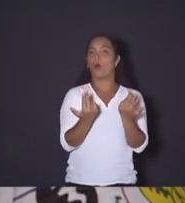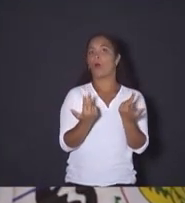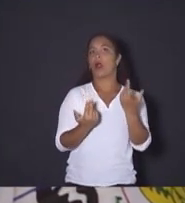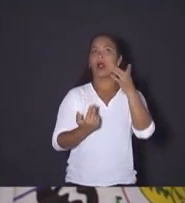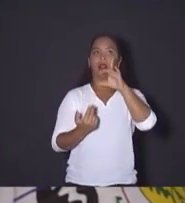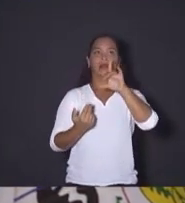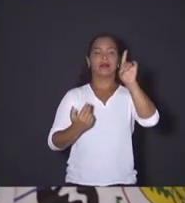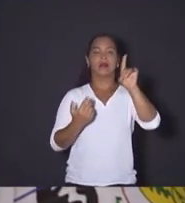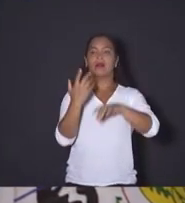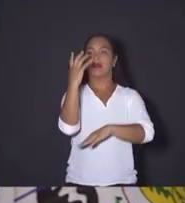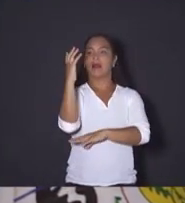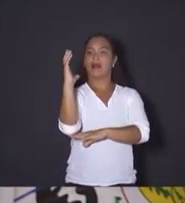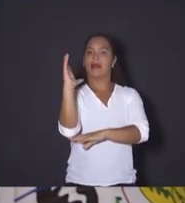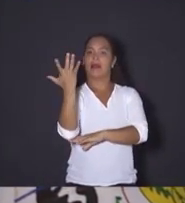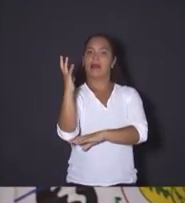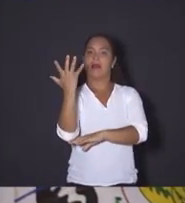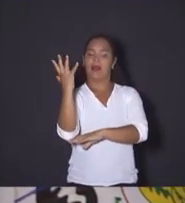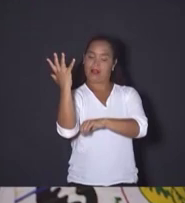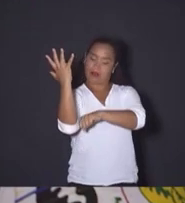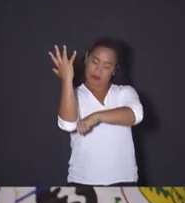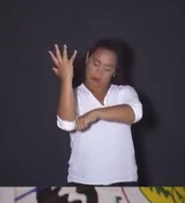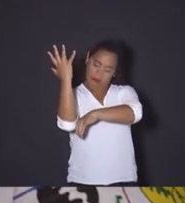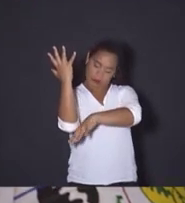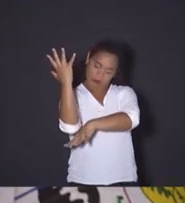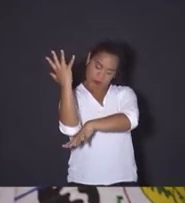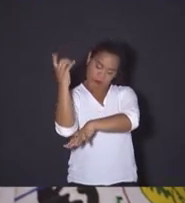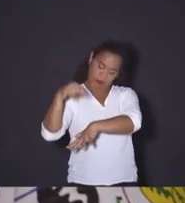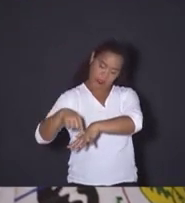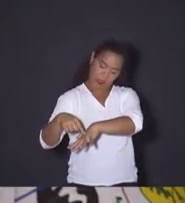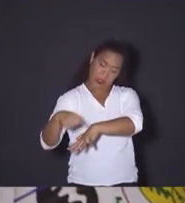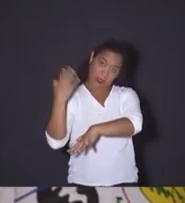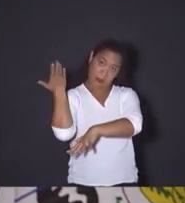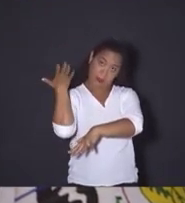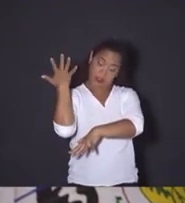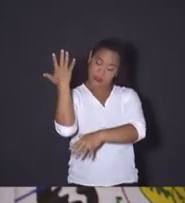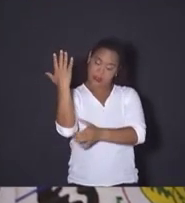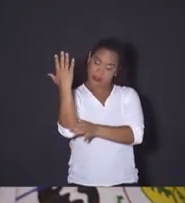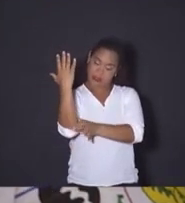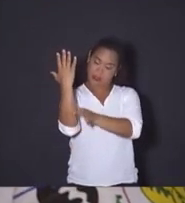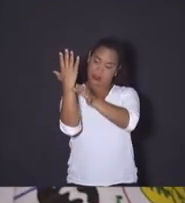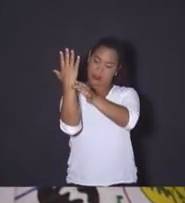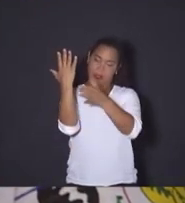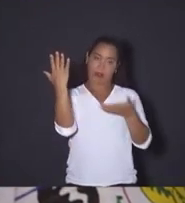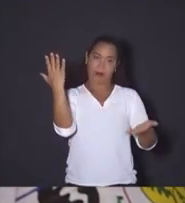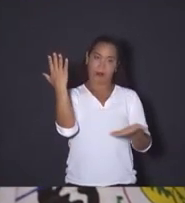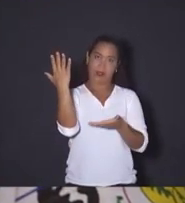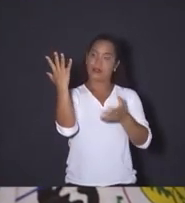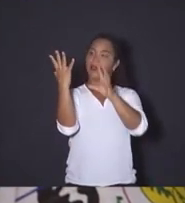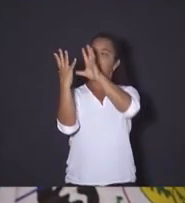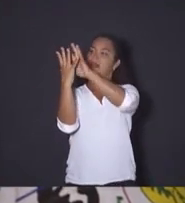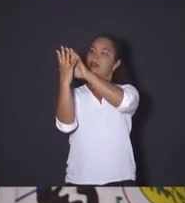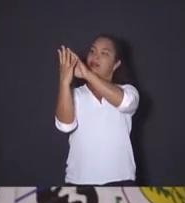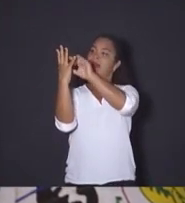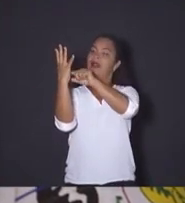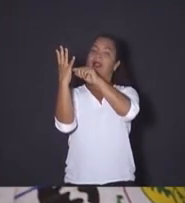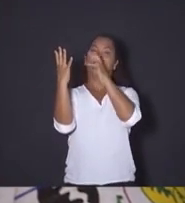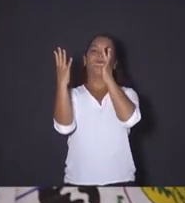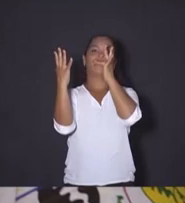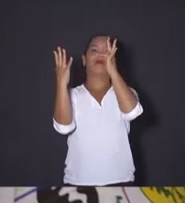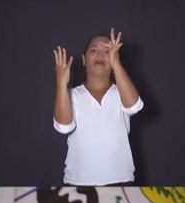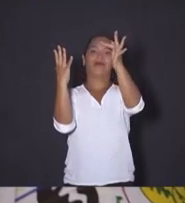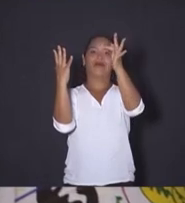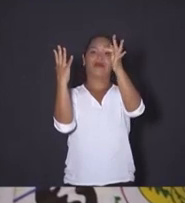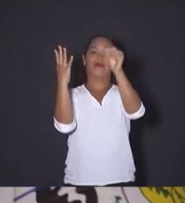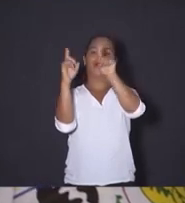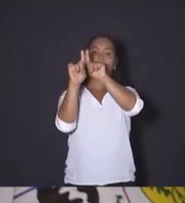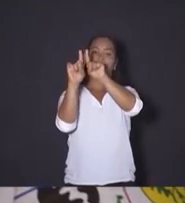árvore aonde a raiz é o passado o tronco é o presente a copa é a nossa ligação com o futuro e com